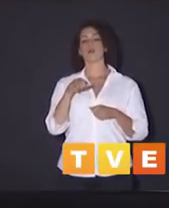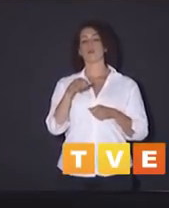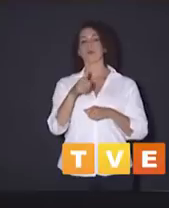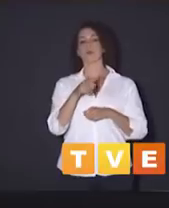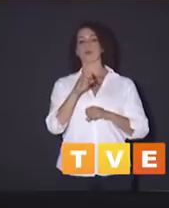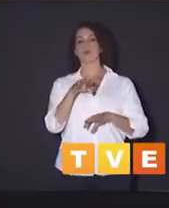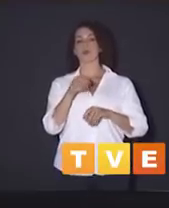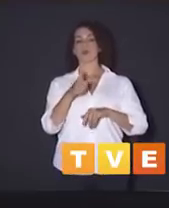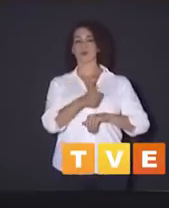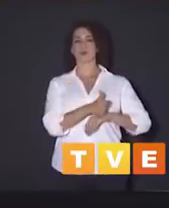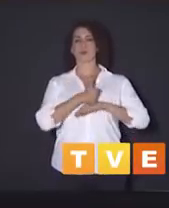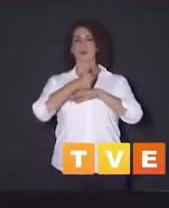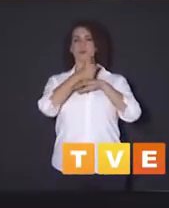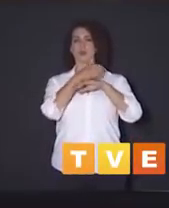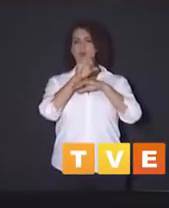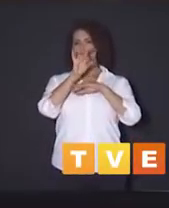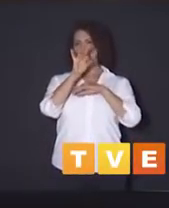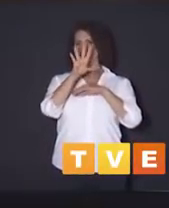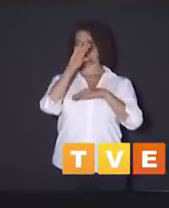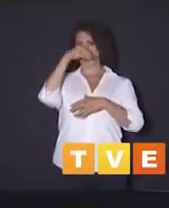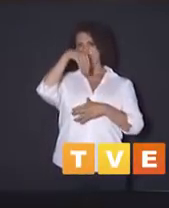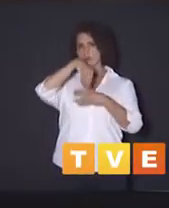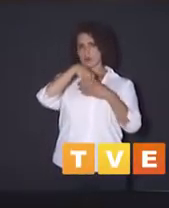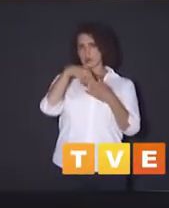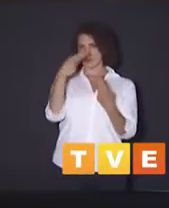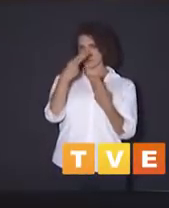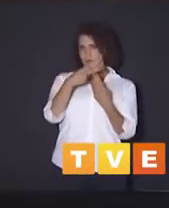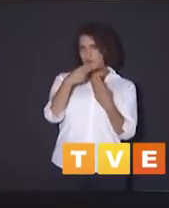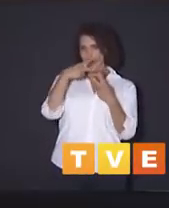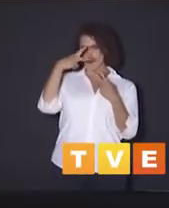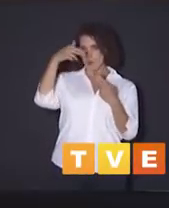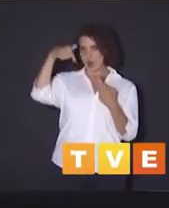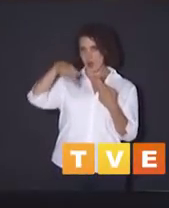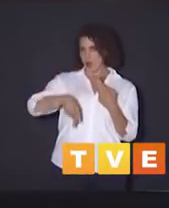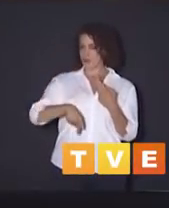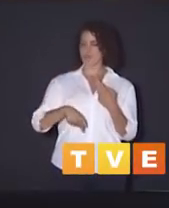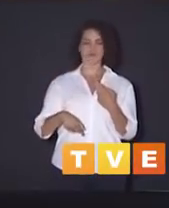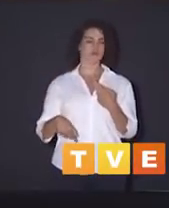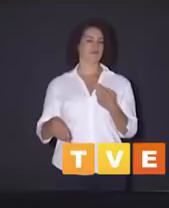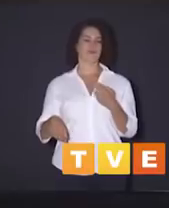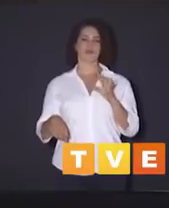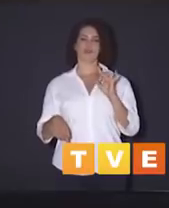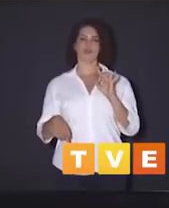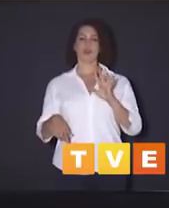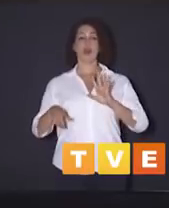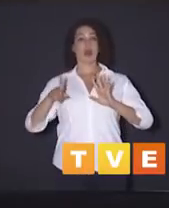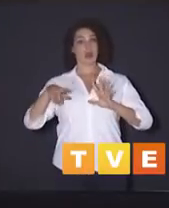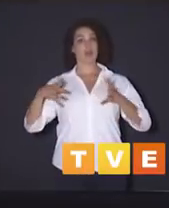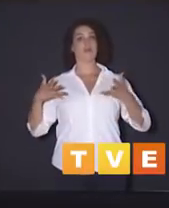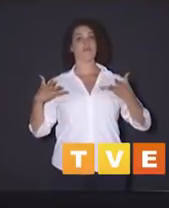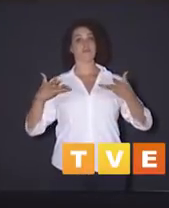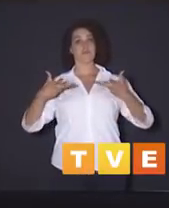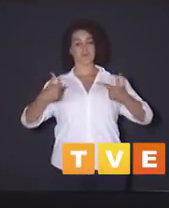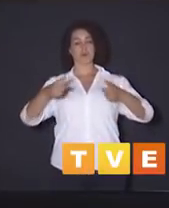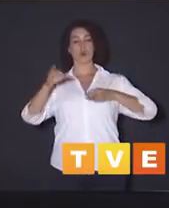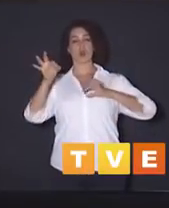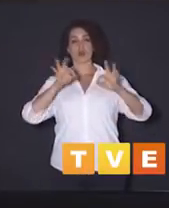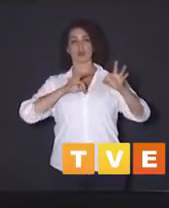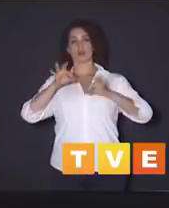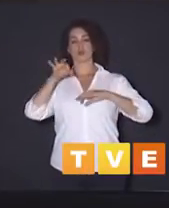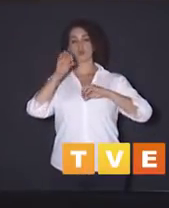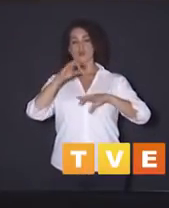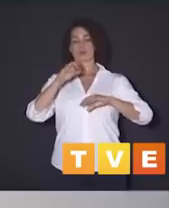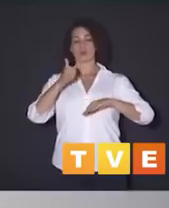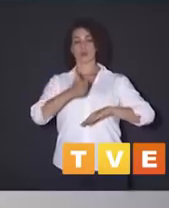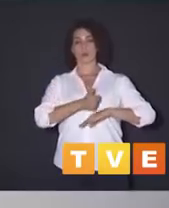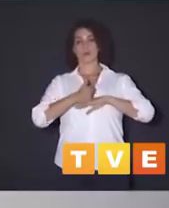profissional não é só no instituto federal como este aqui que são brilhantes organizações de educação profissional à educação